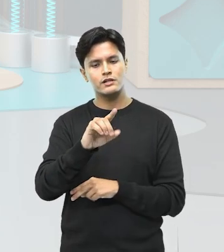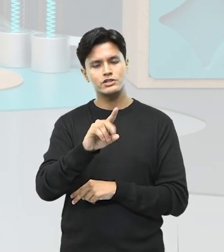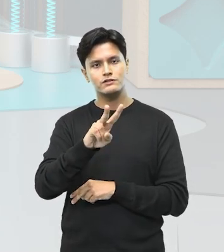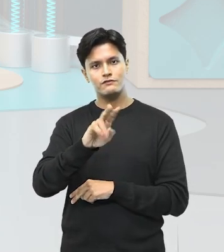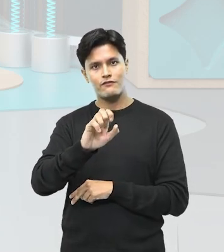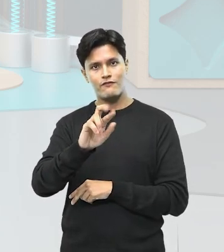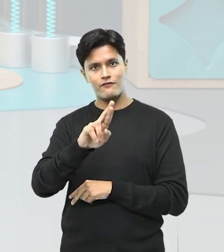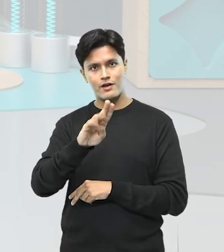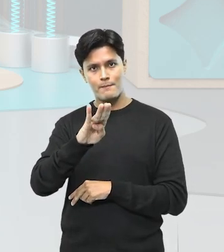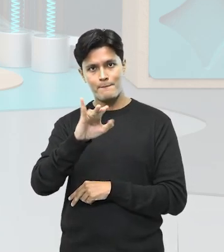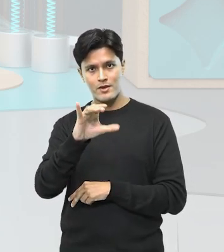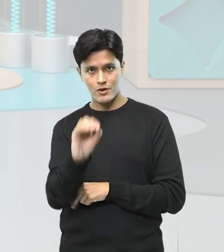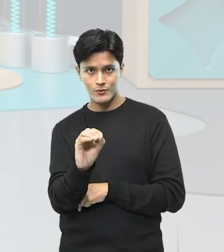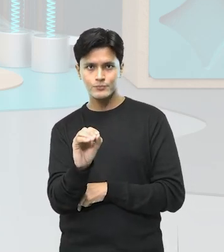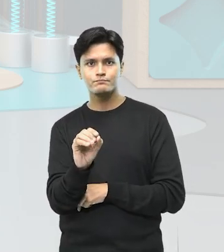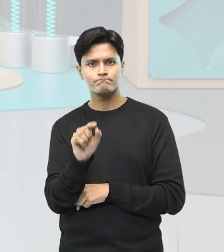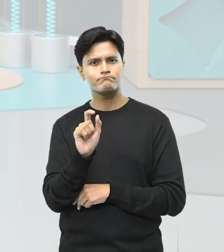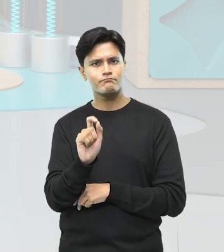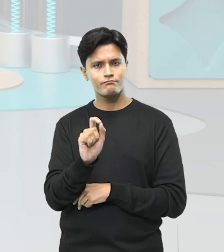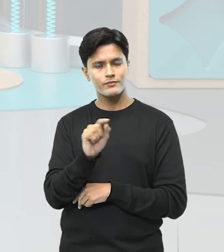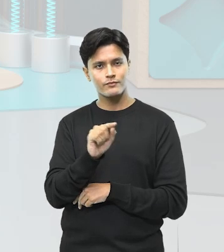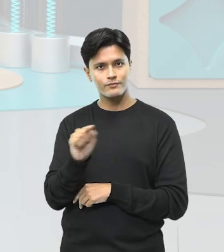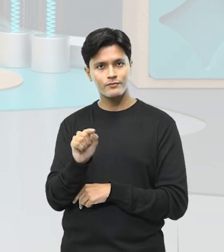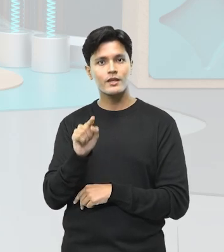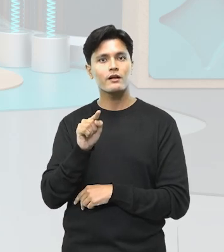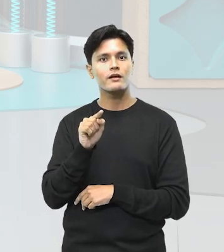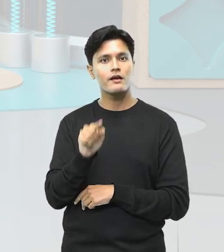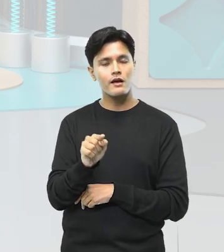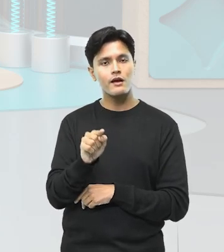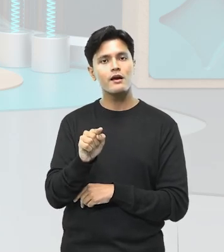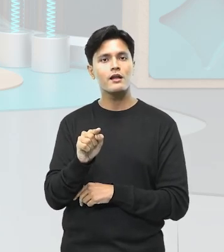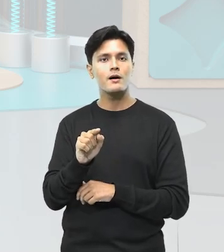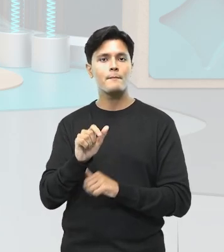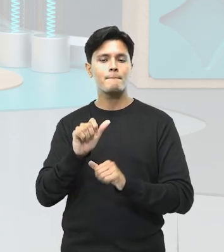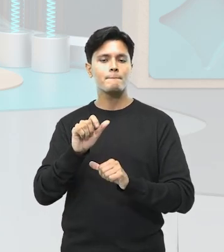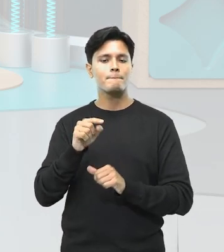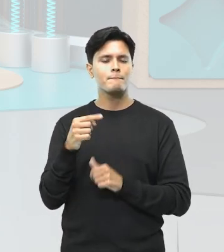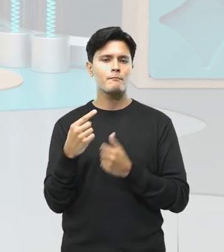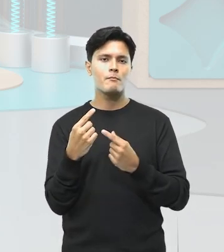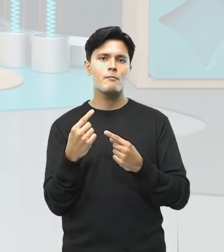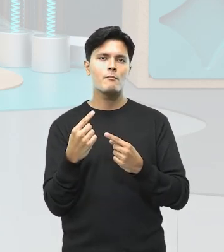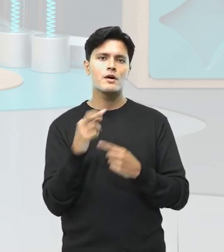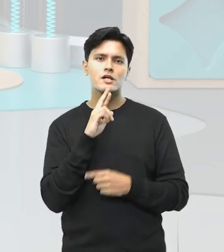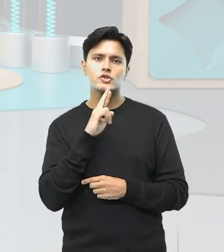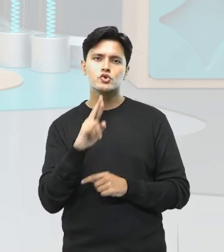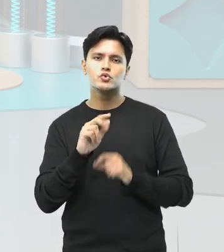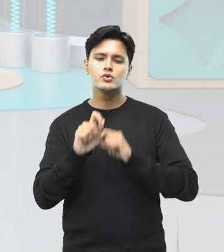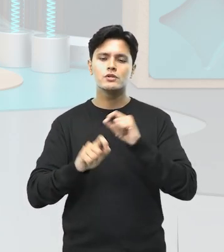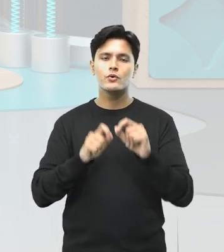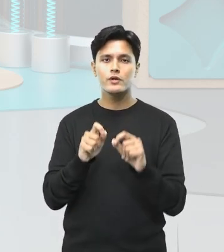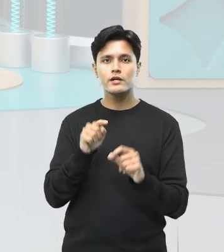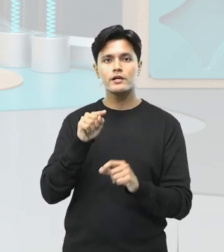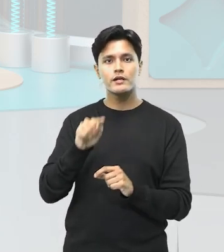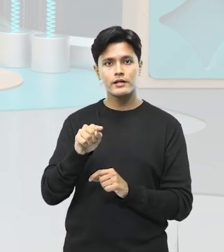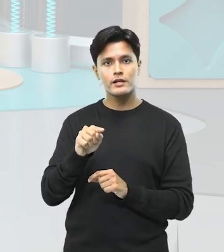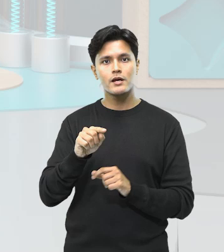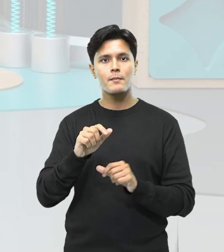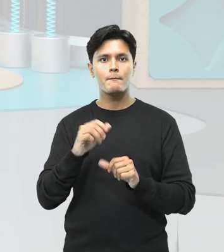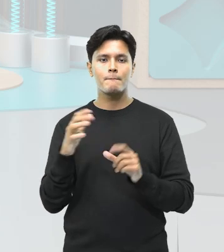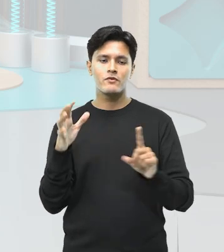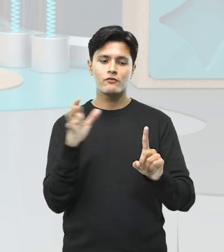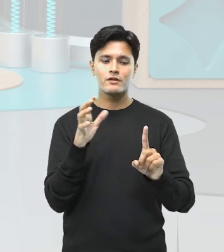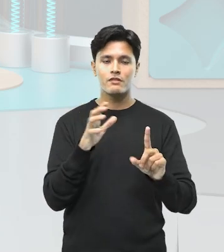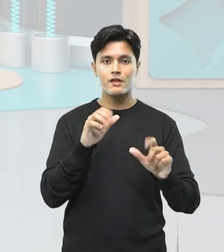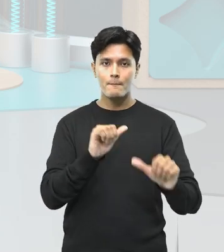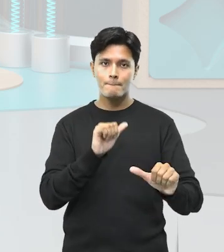advérbio. É uma palavra que modifica o sentido do verbo, do adjetivo ou